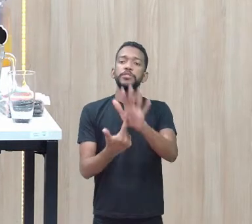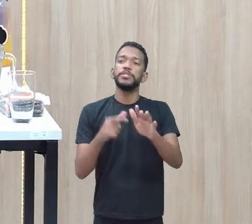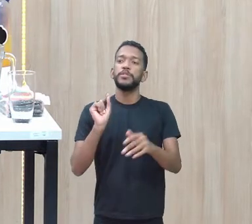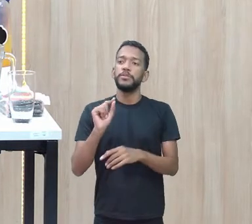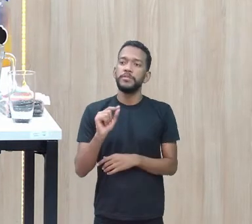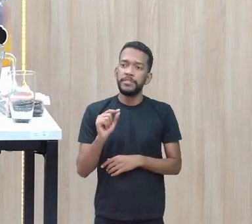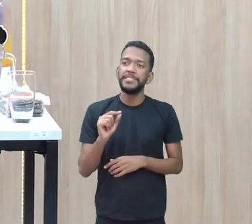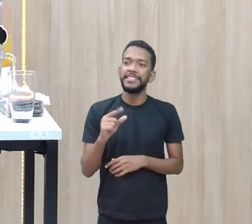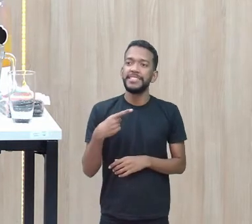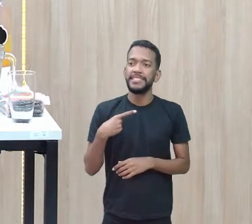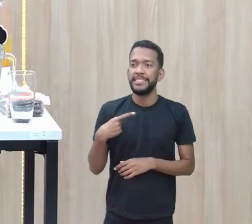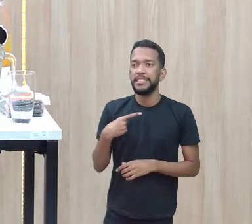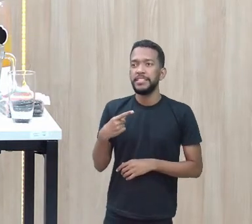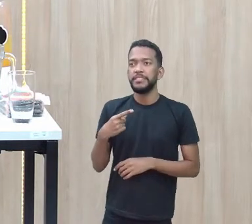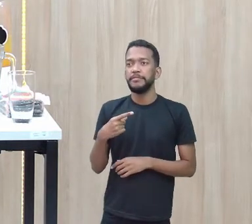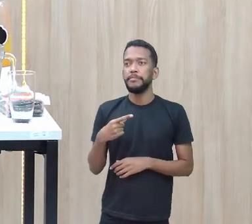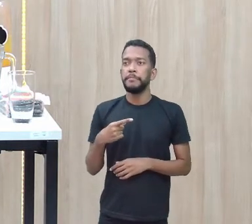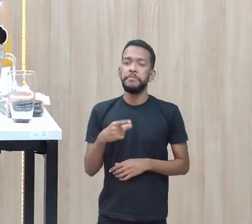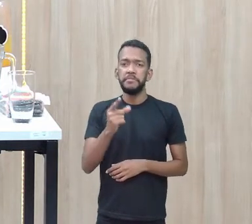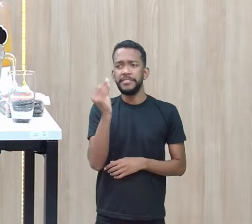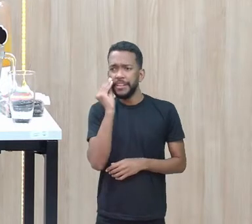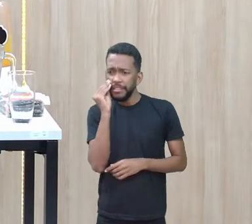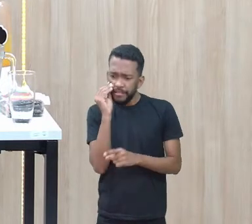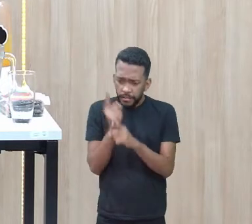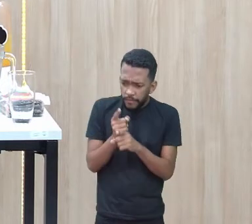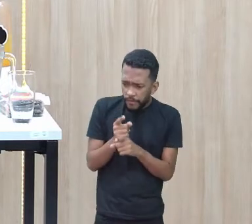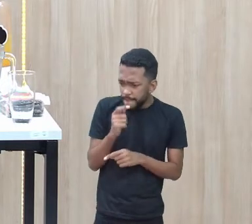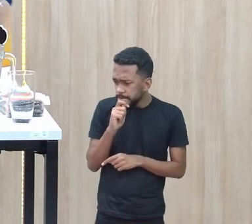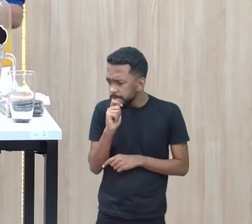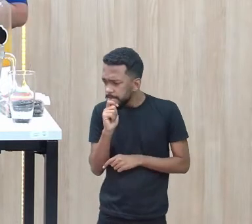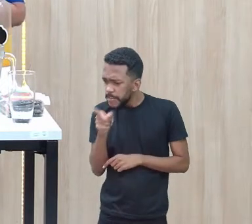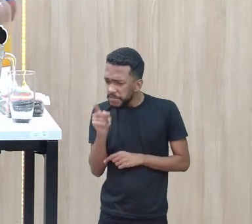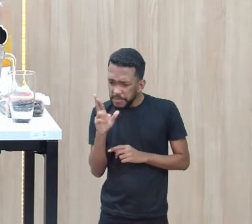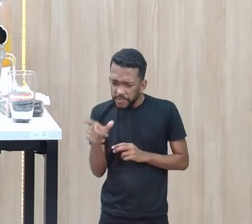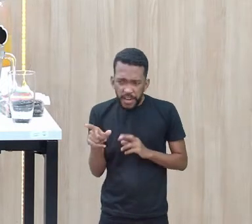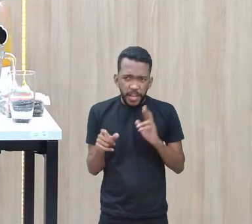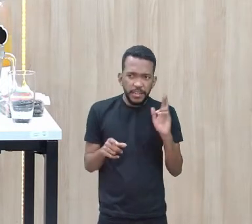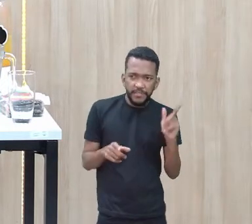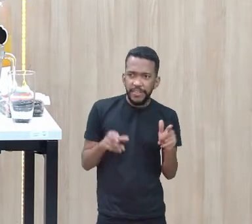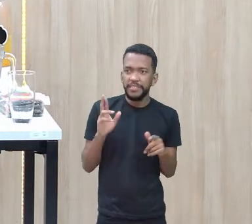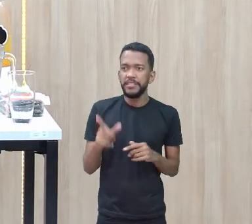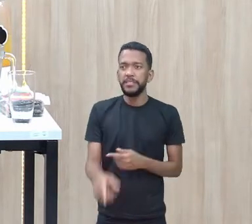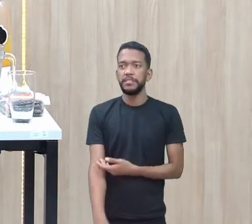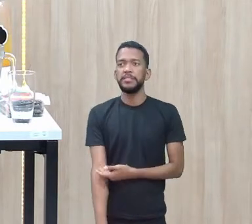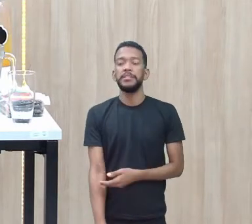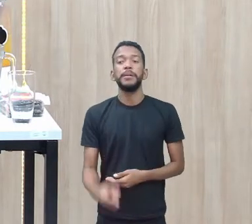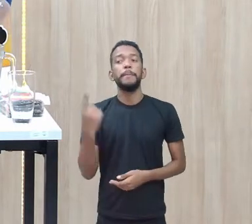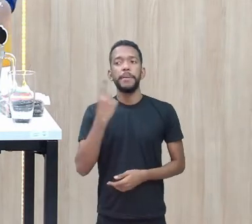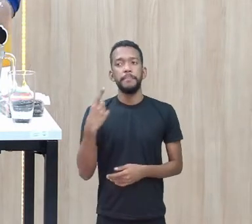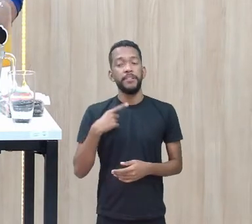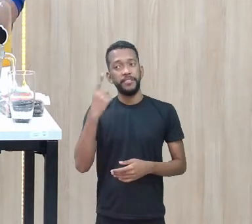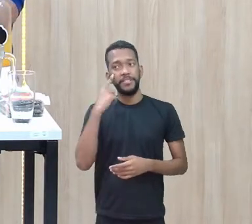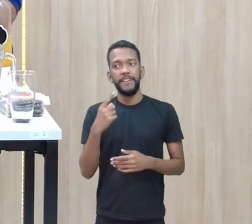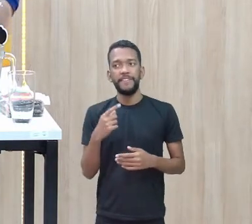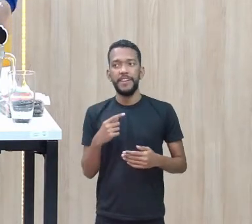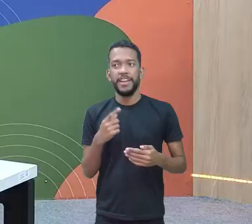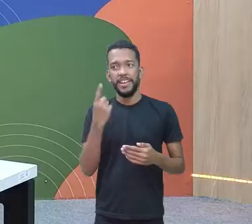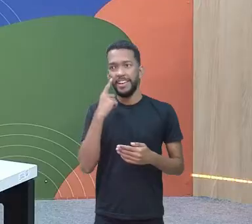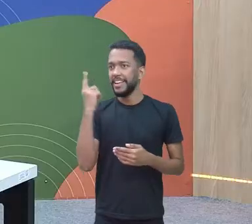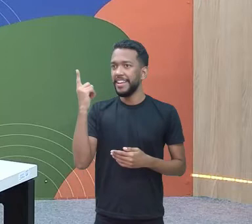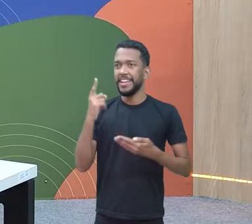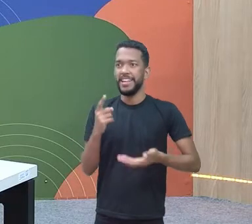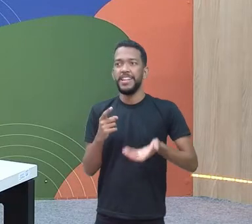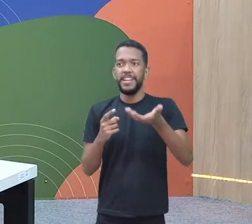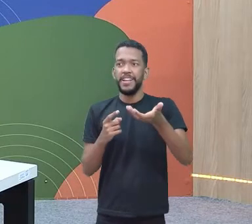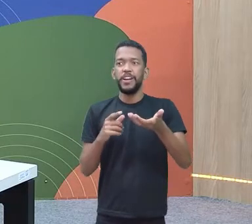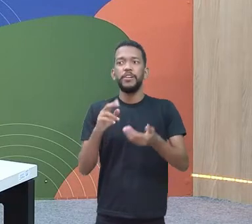depois vocês vão tentando identificar o que foi diferente. Então, o primeiro recipiente que eu tenho aqui é a questão